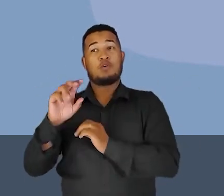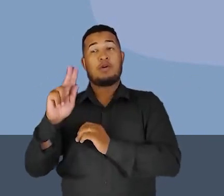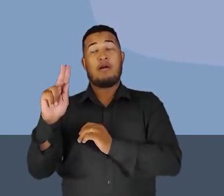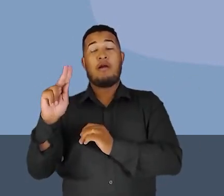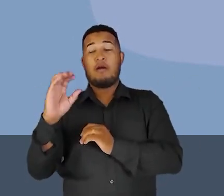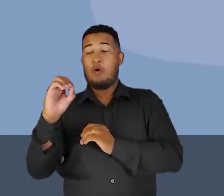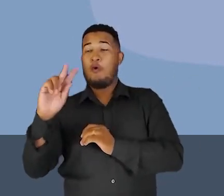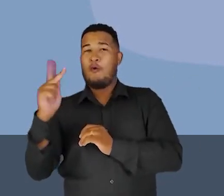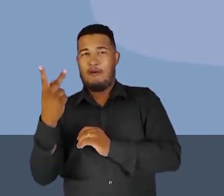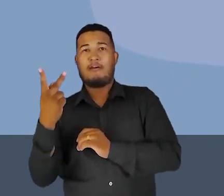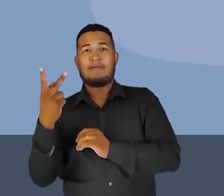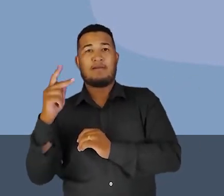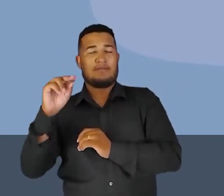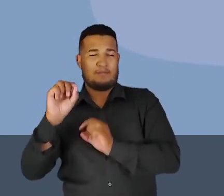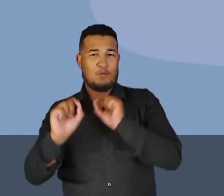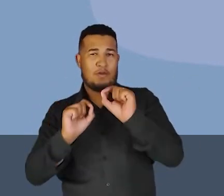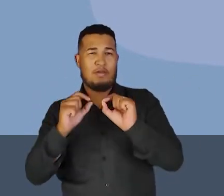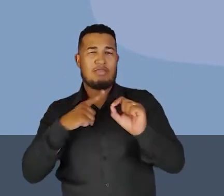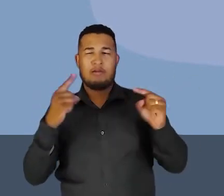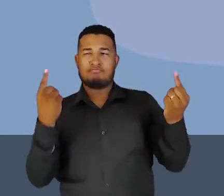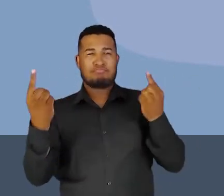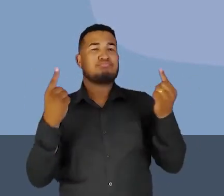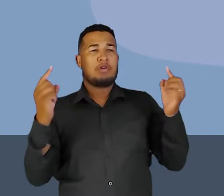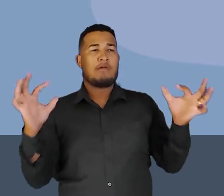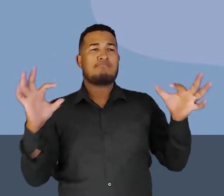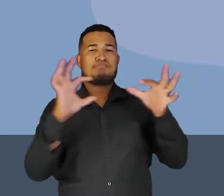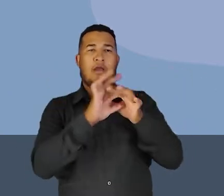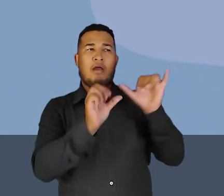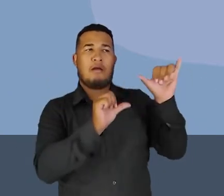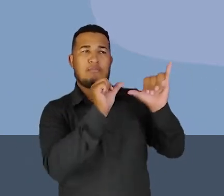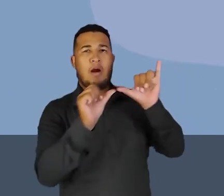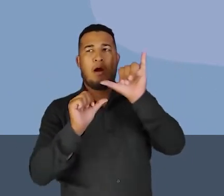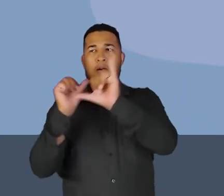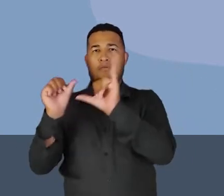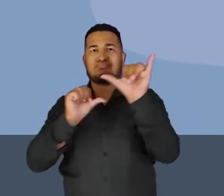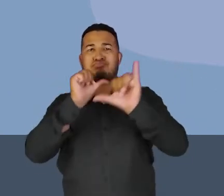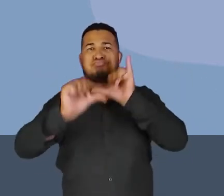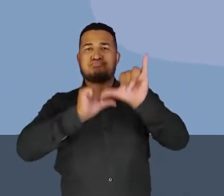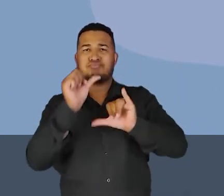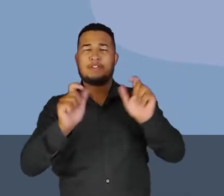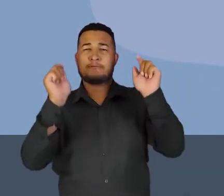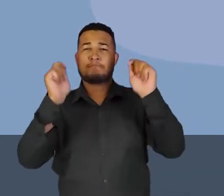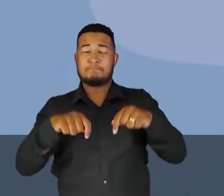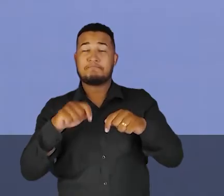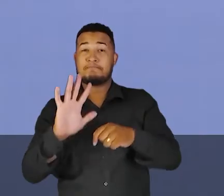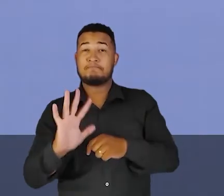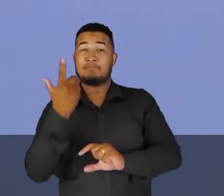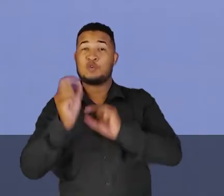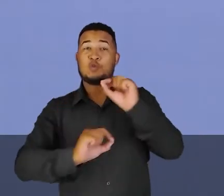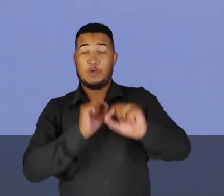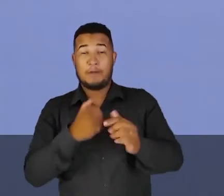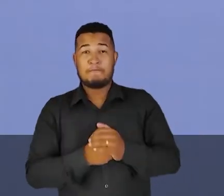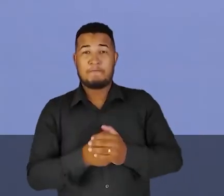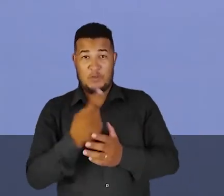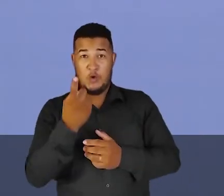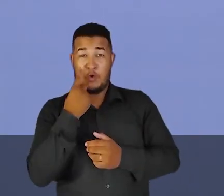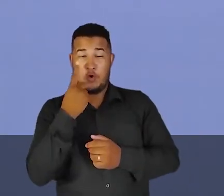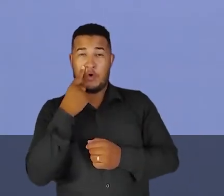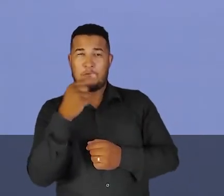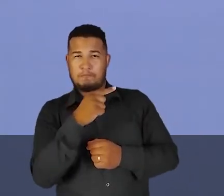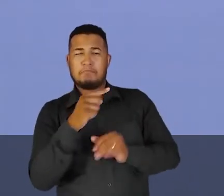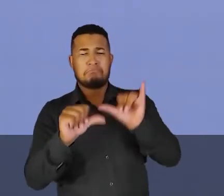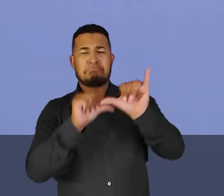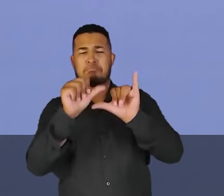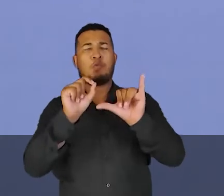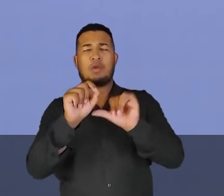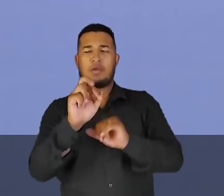Então, quando o ácido carbônico reage com o hidróxido de sódio, eu quero que você observe o seguinte. Olha aqui para mim. Dá uma olhada na fórmula do